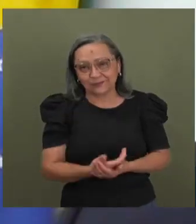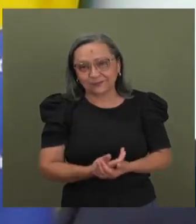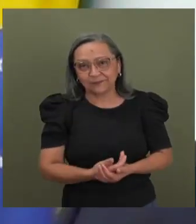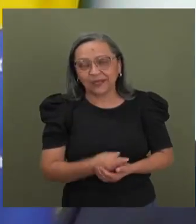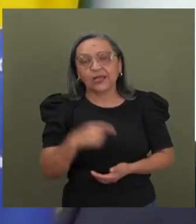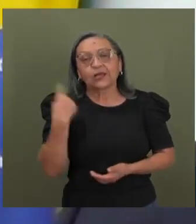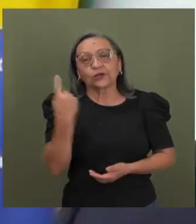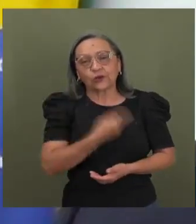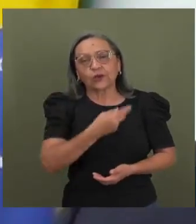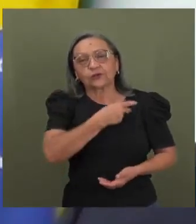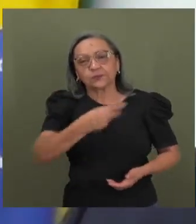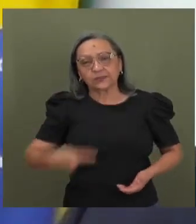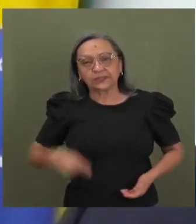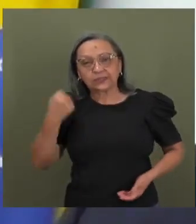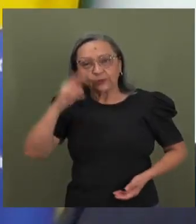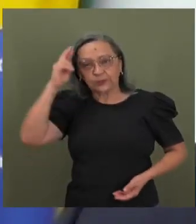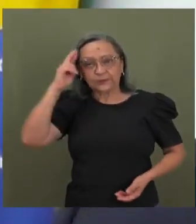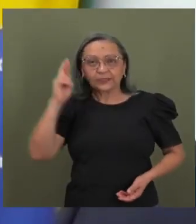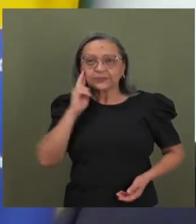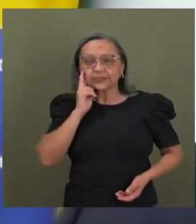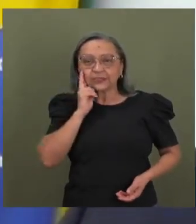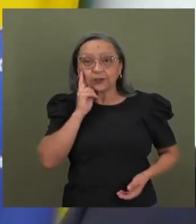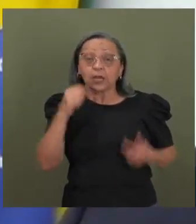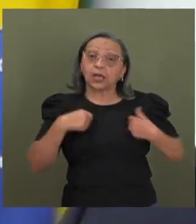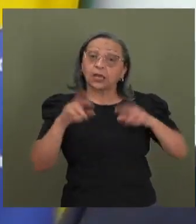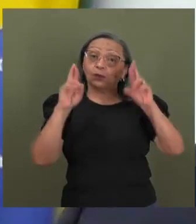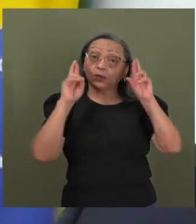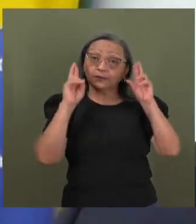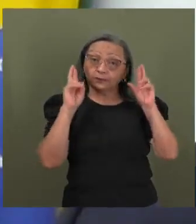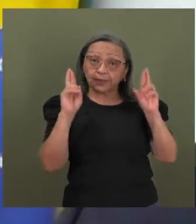Nosso presidente Rodrigo Pacheco, que eu espero